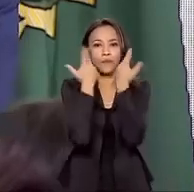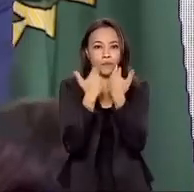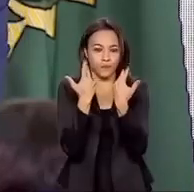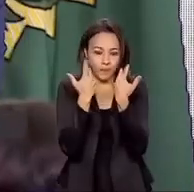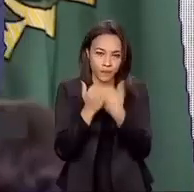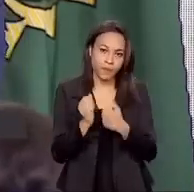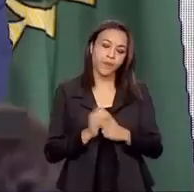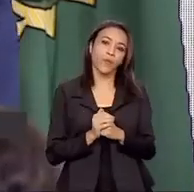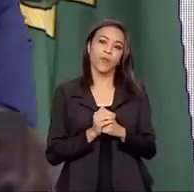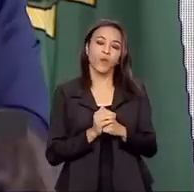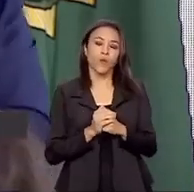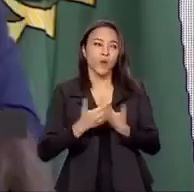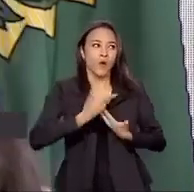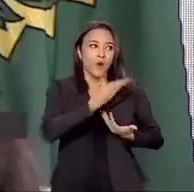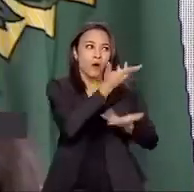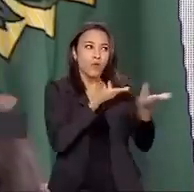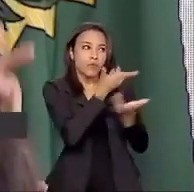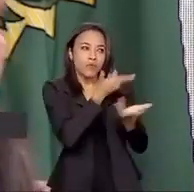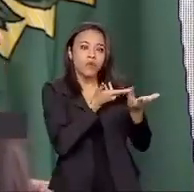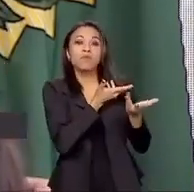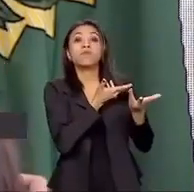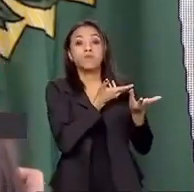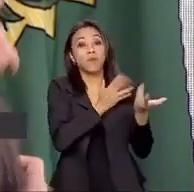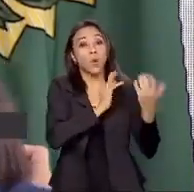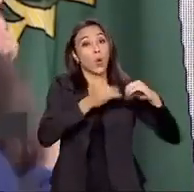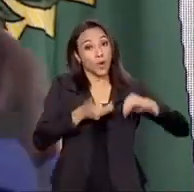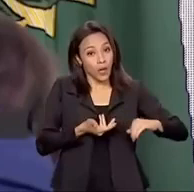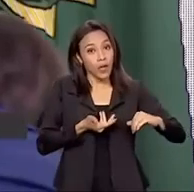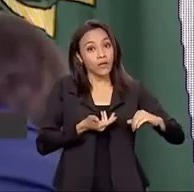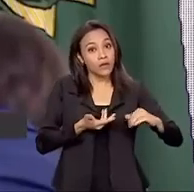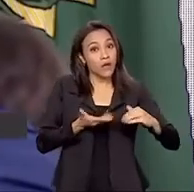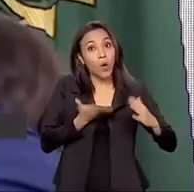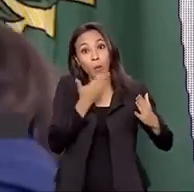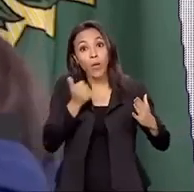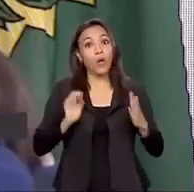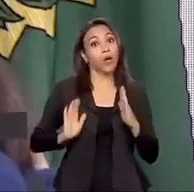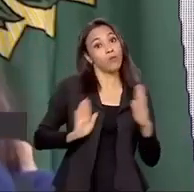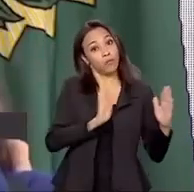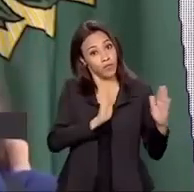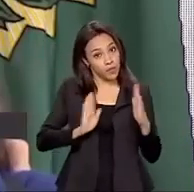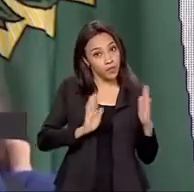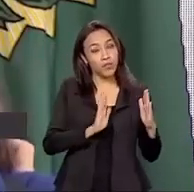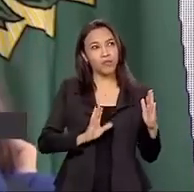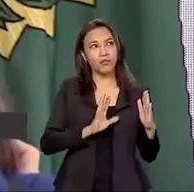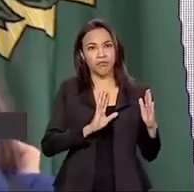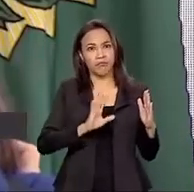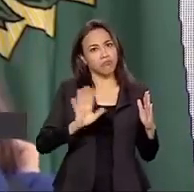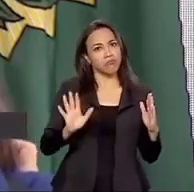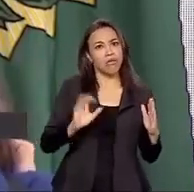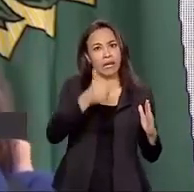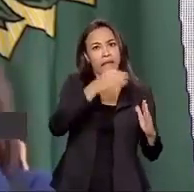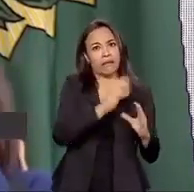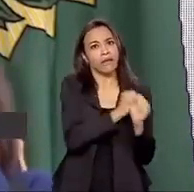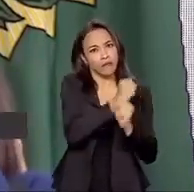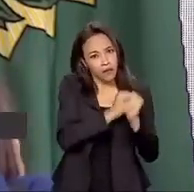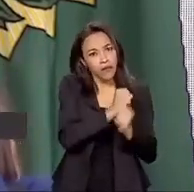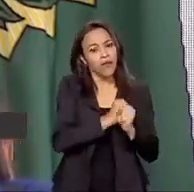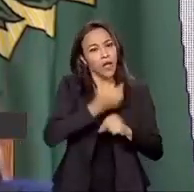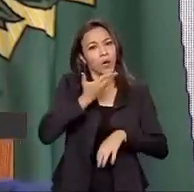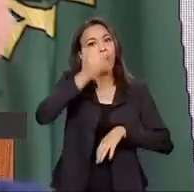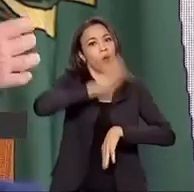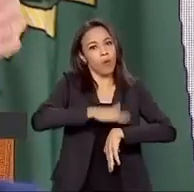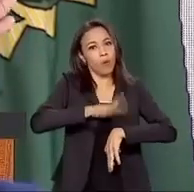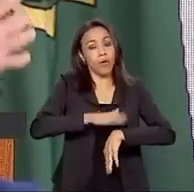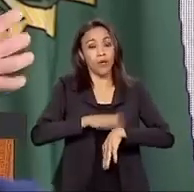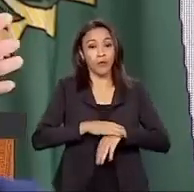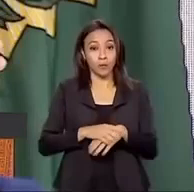relação com o Congresso Nacional, ela vive possivelmente o melhor momento nas últimas décadas. Ou seja, o